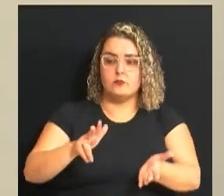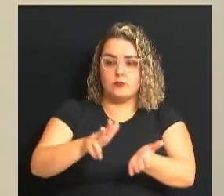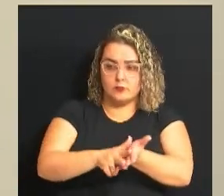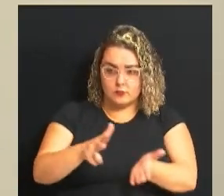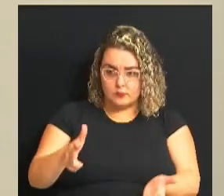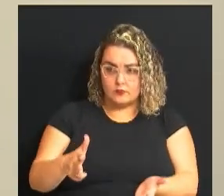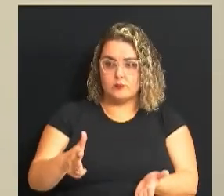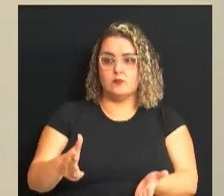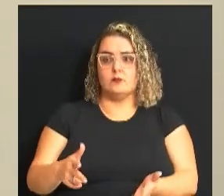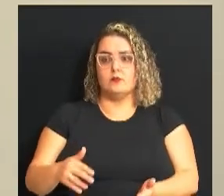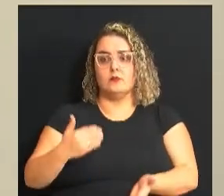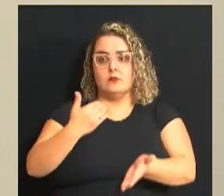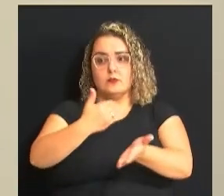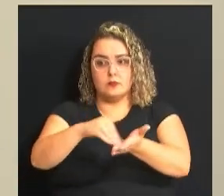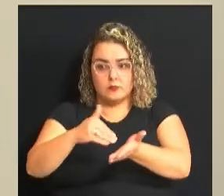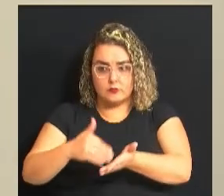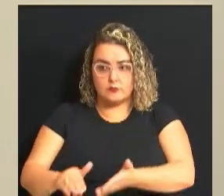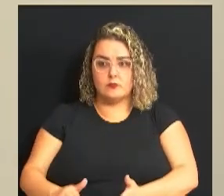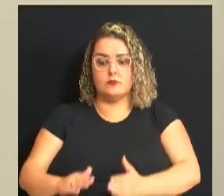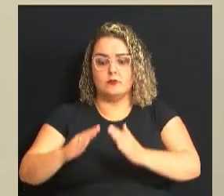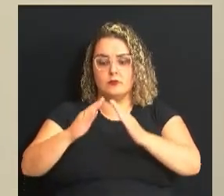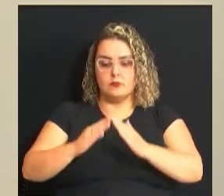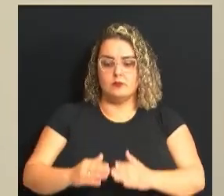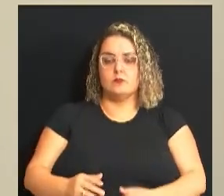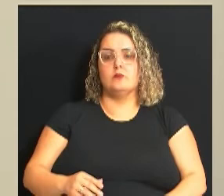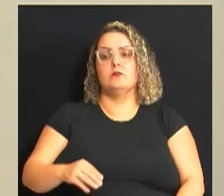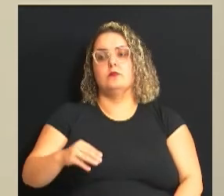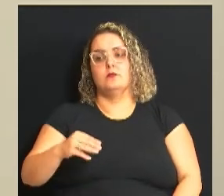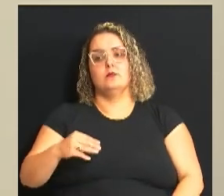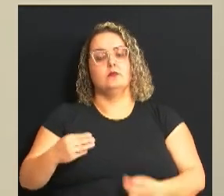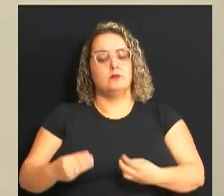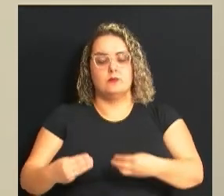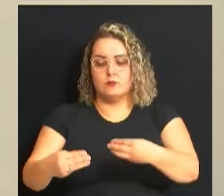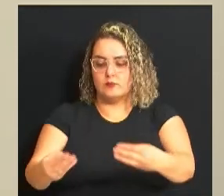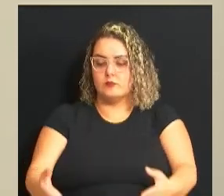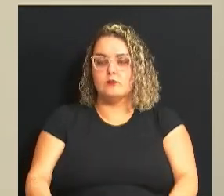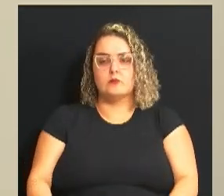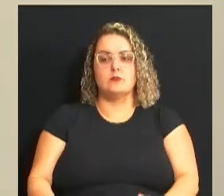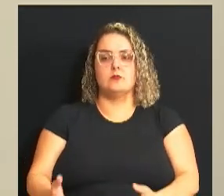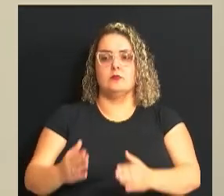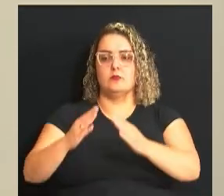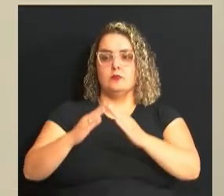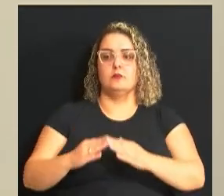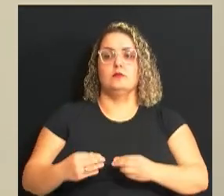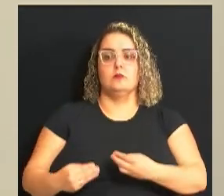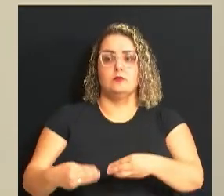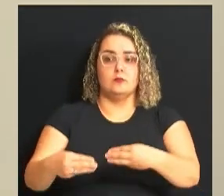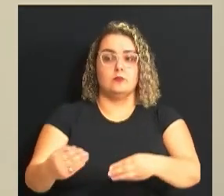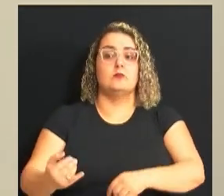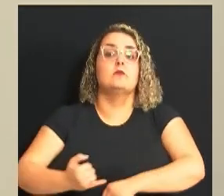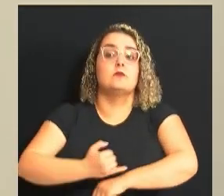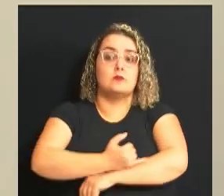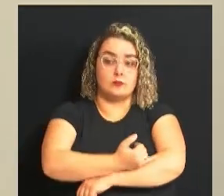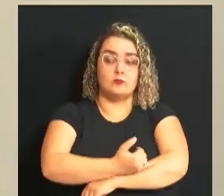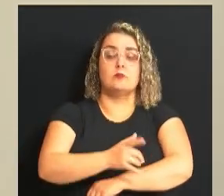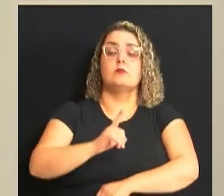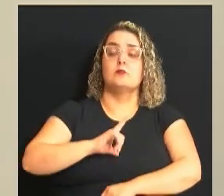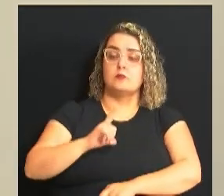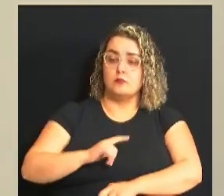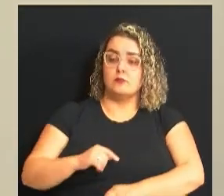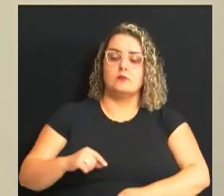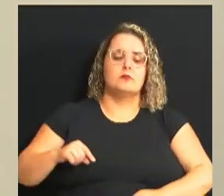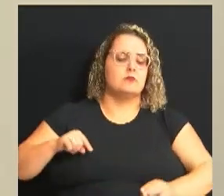na Secretaria de Habitação, no Ministério de Habitação ou no Ministério de Infraestrutura, e mais, nós temos muito a